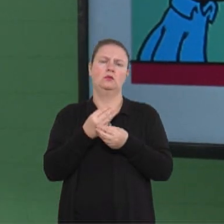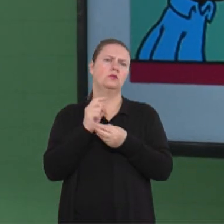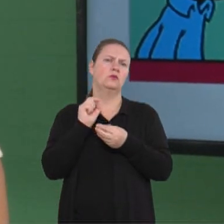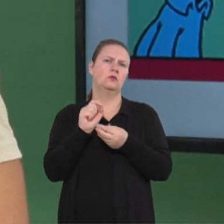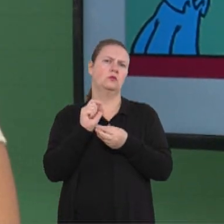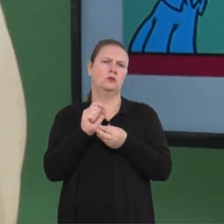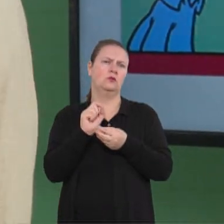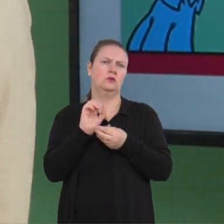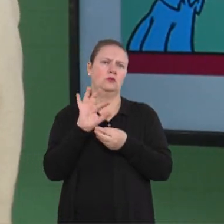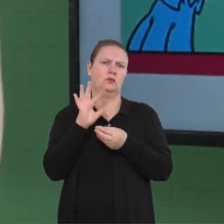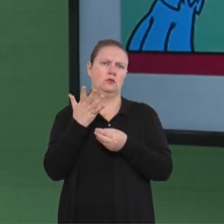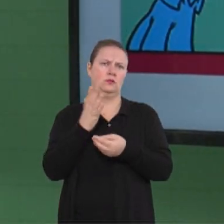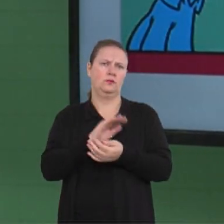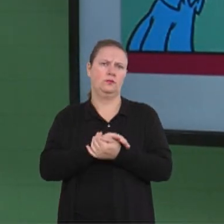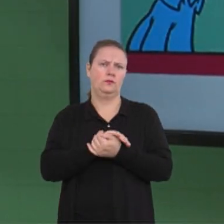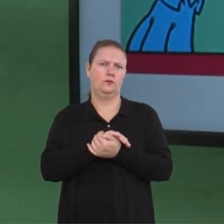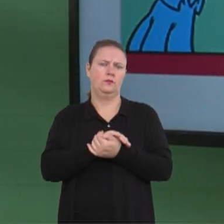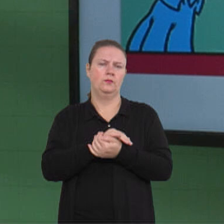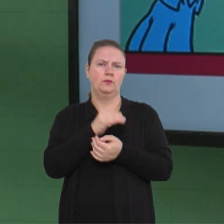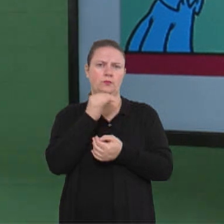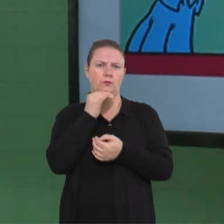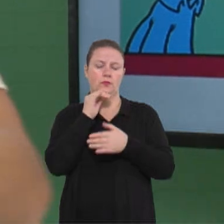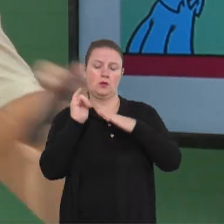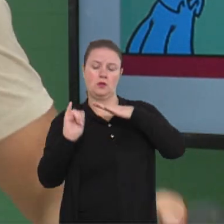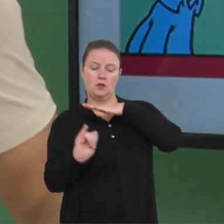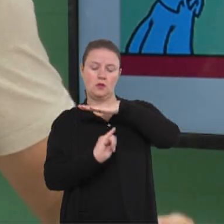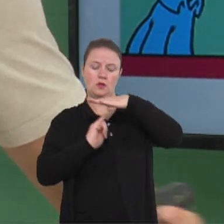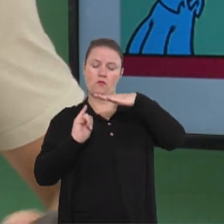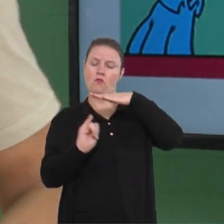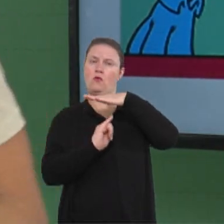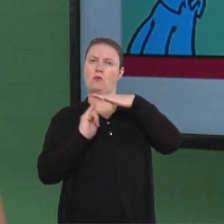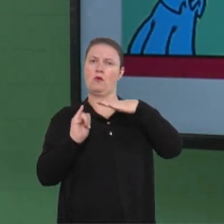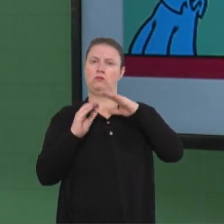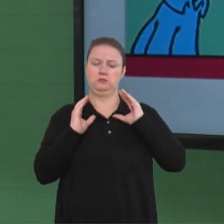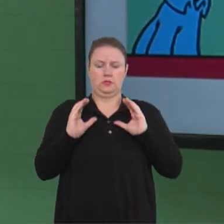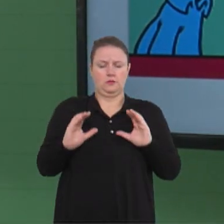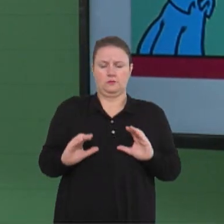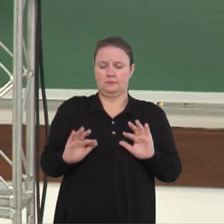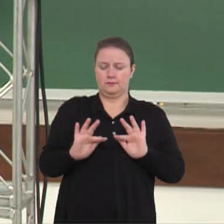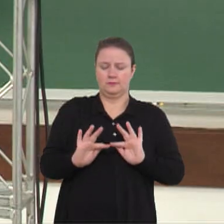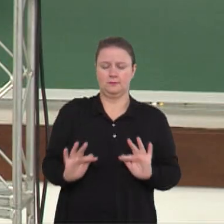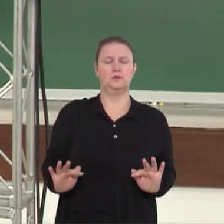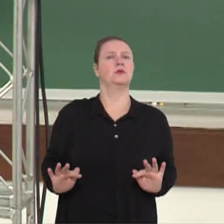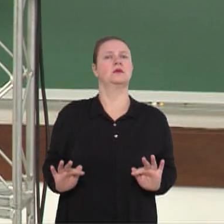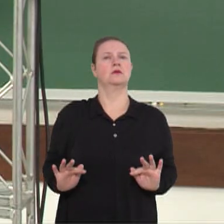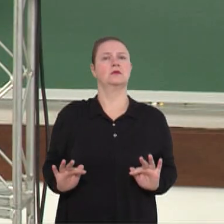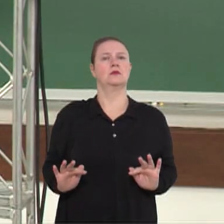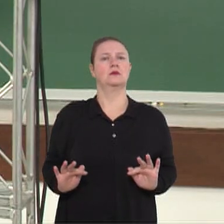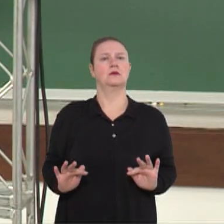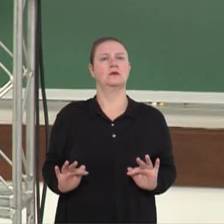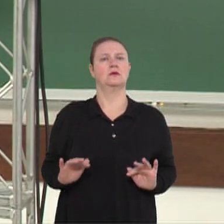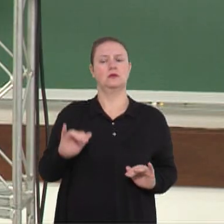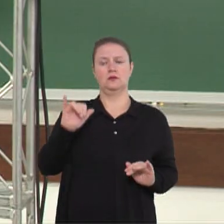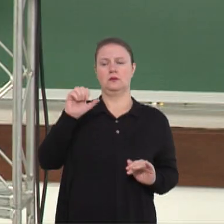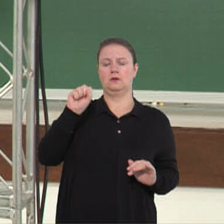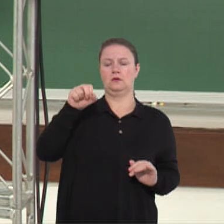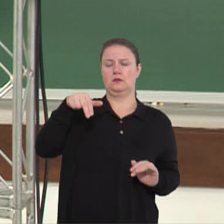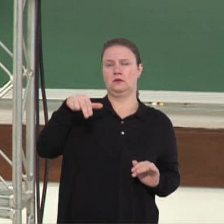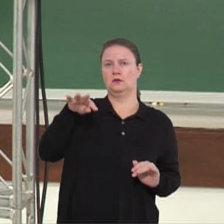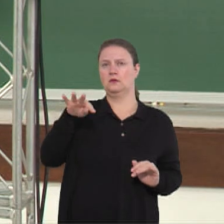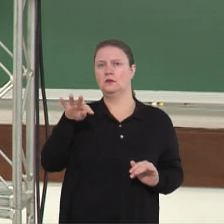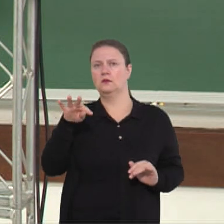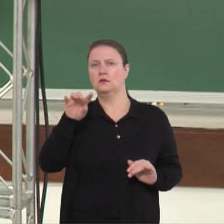bom então o próprio cliente se o show dente é o exemplo se o